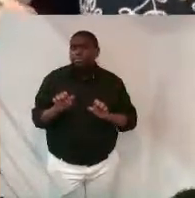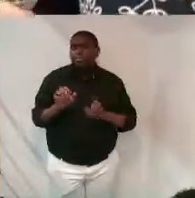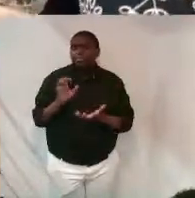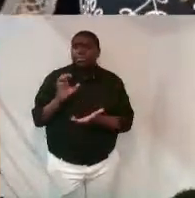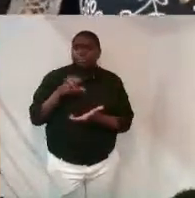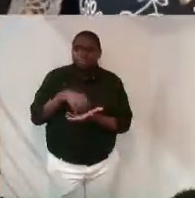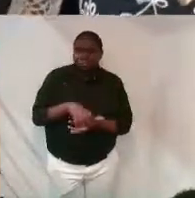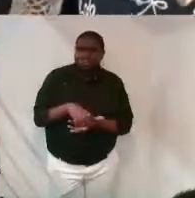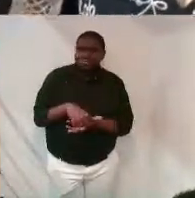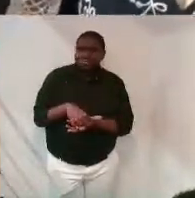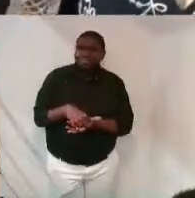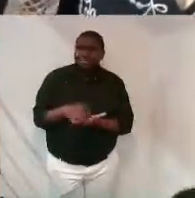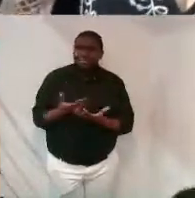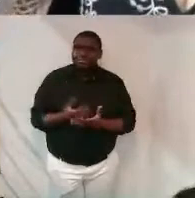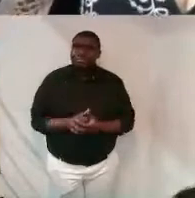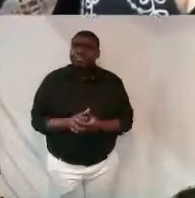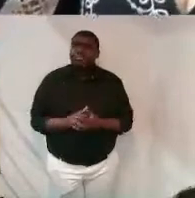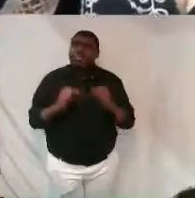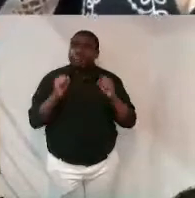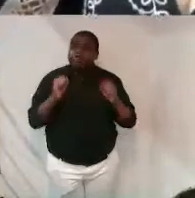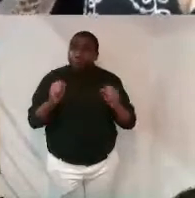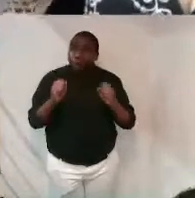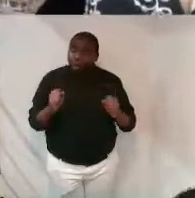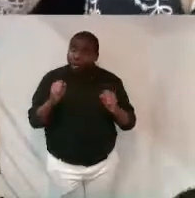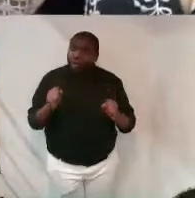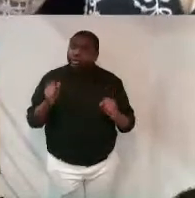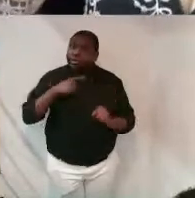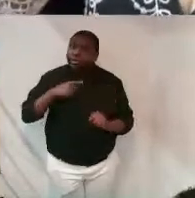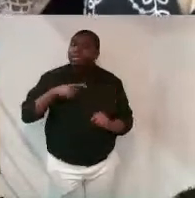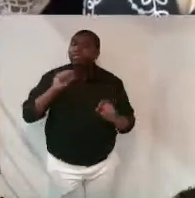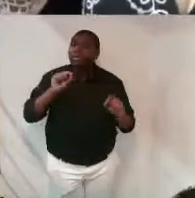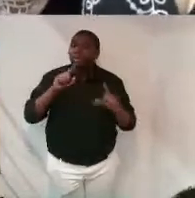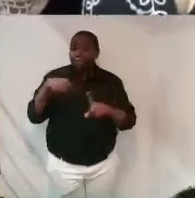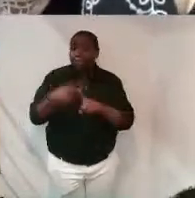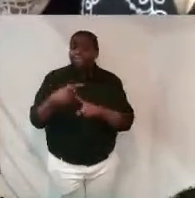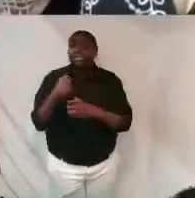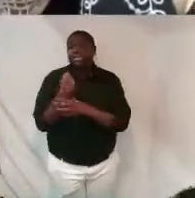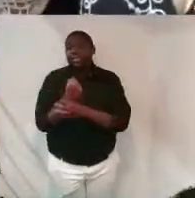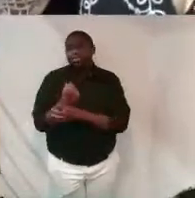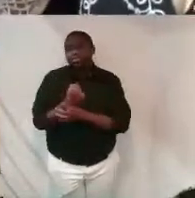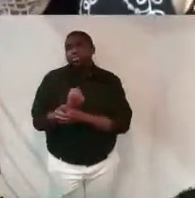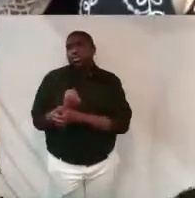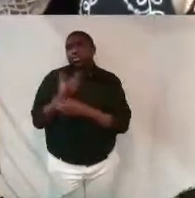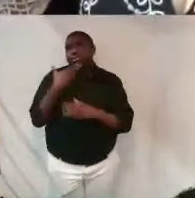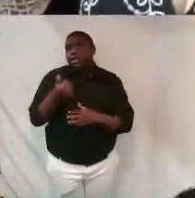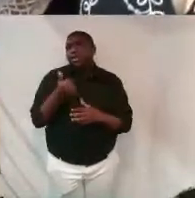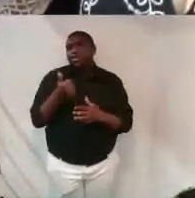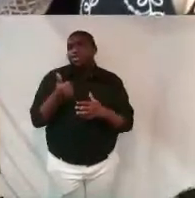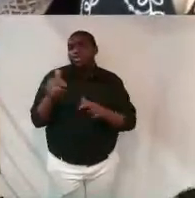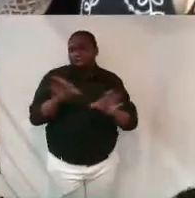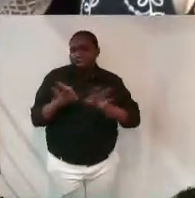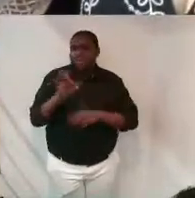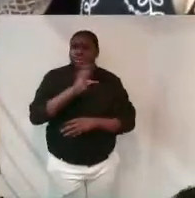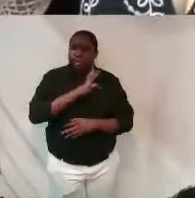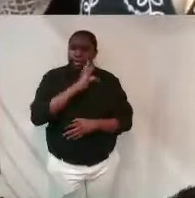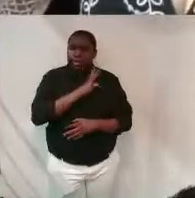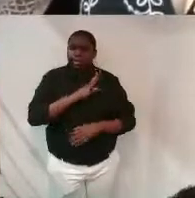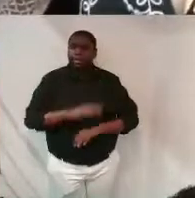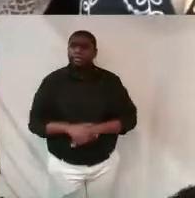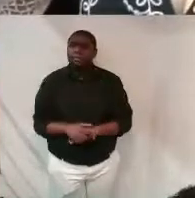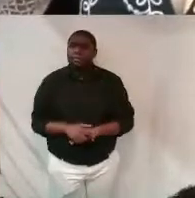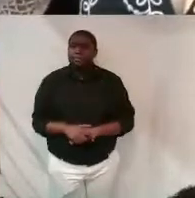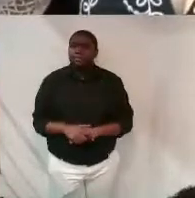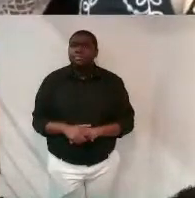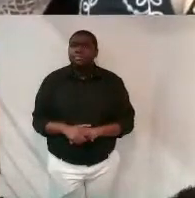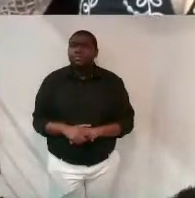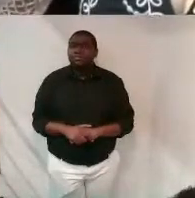aconteceu, a possibilidade de termos maior segurança jurídica, racionalidade técnica. Nós, muitas vezes,